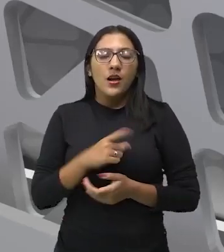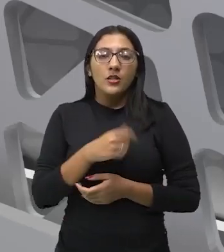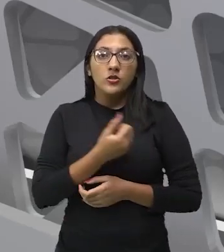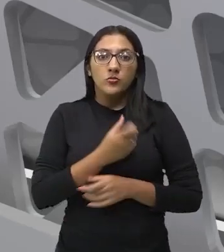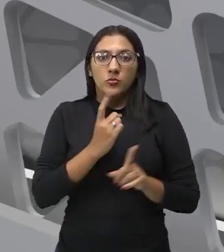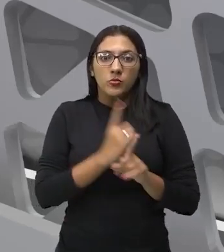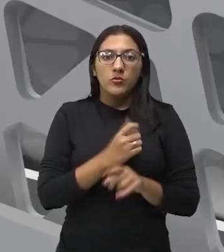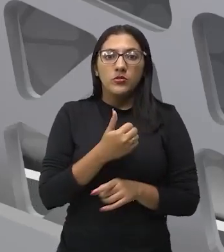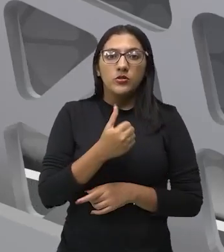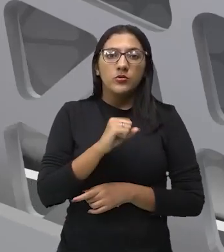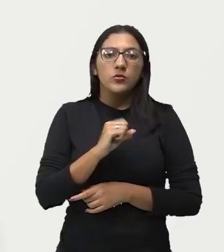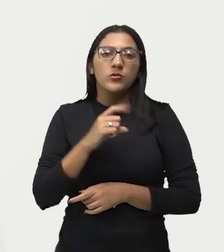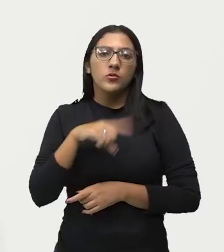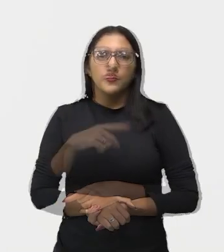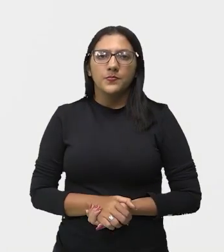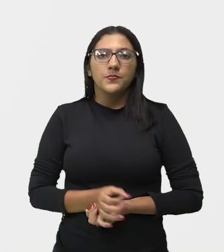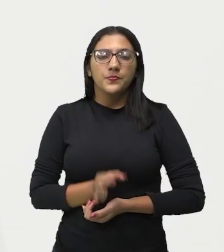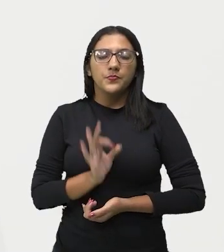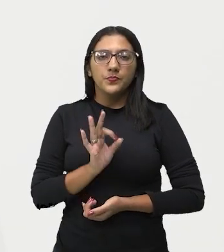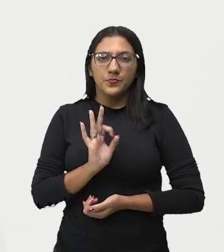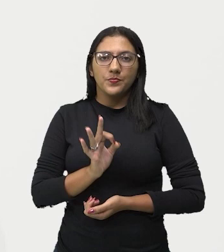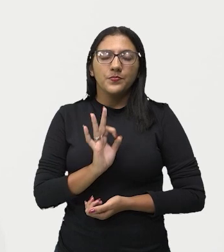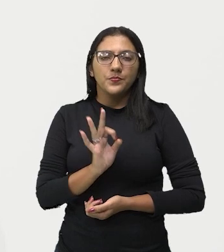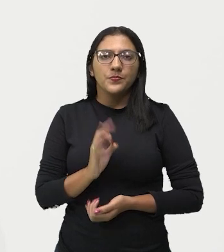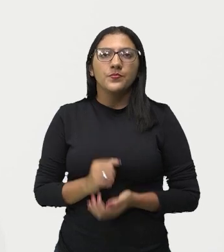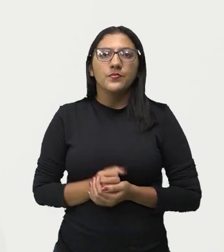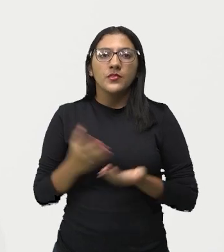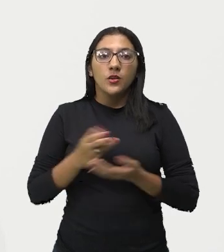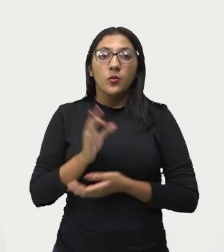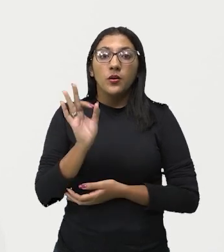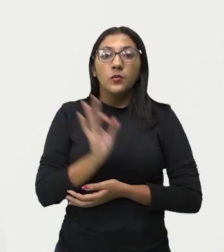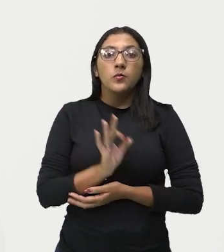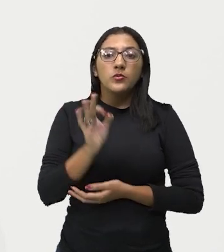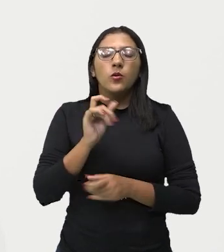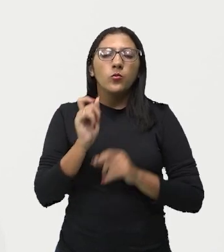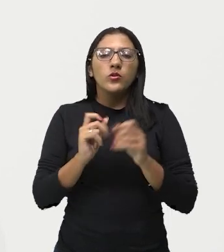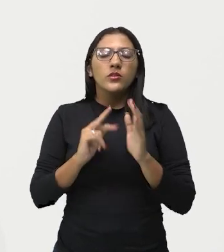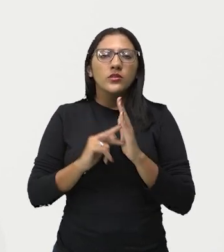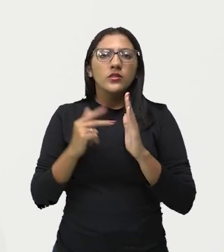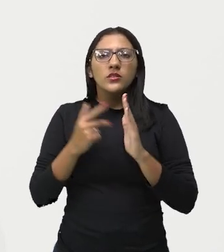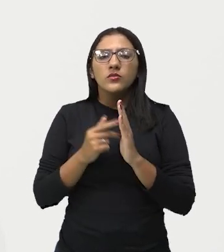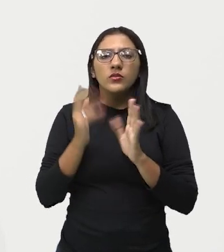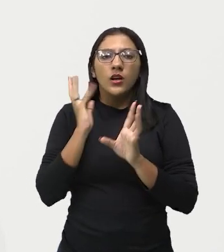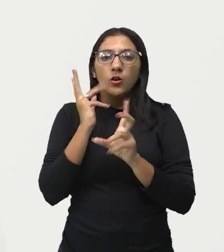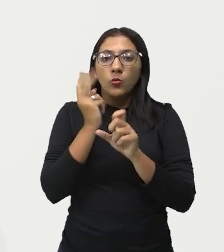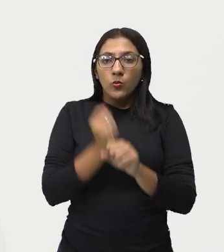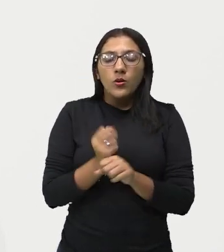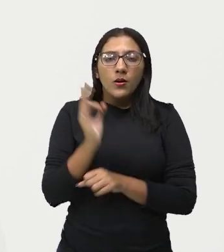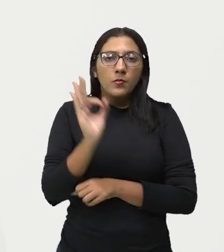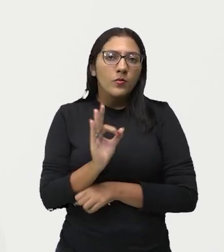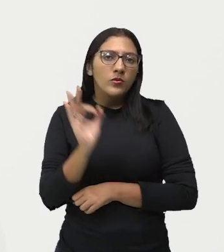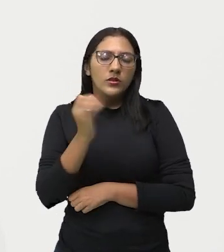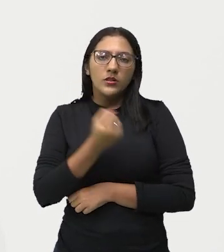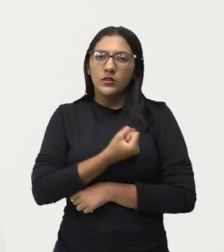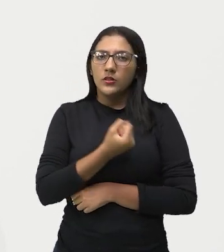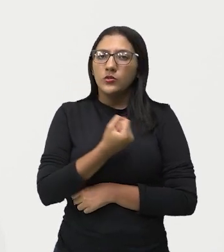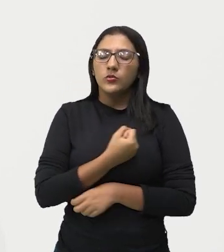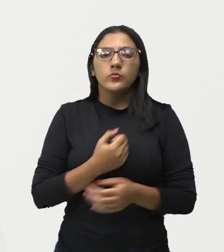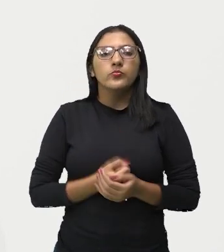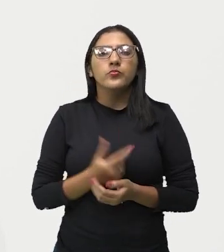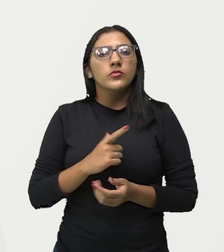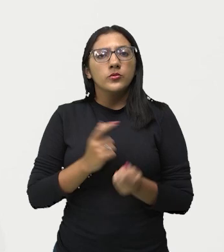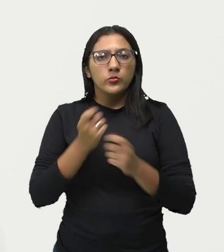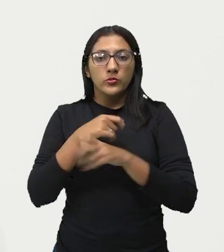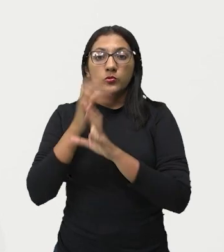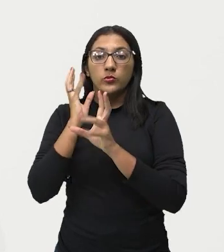revisão. Acompanhe na tela. Vamos falar agora de porcentagem. Como calcular então a porcentagem de um número? Para realizar